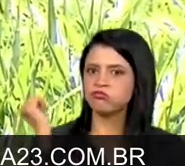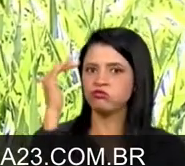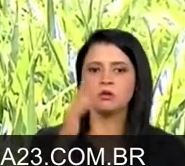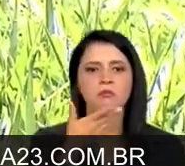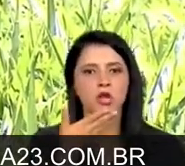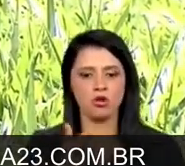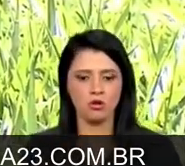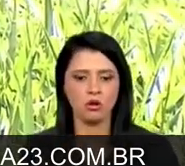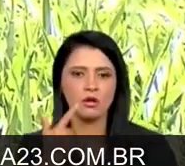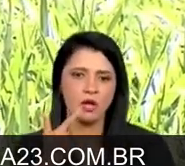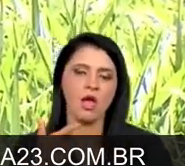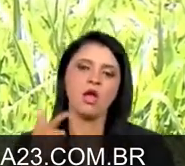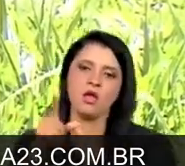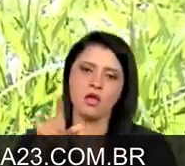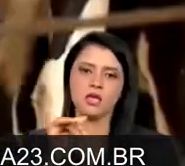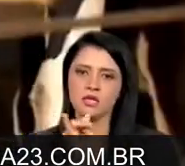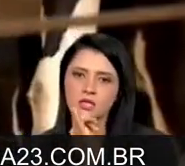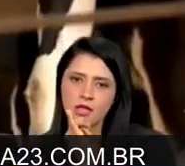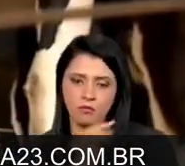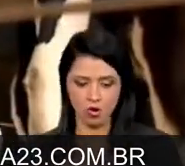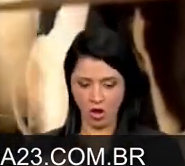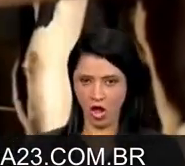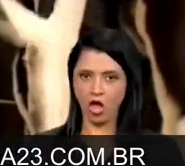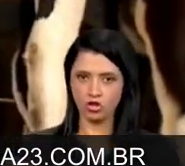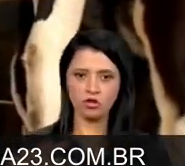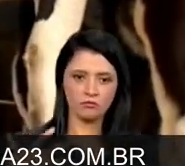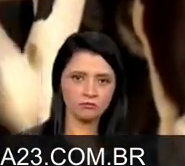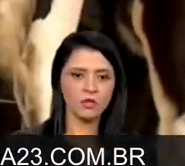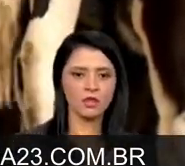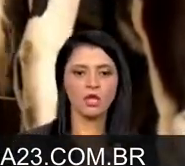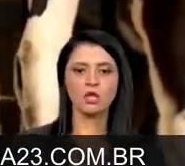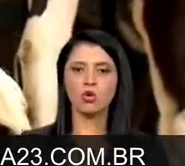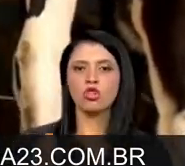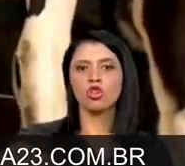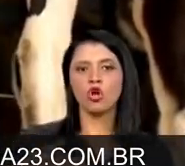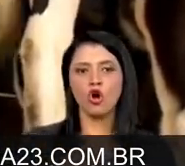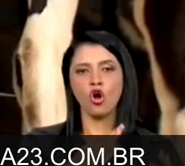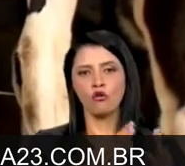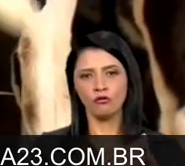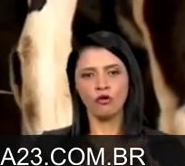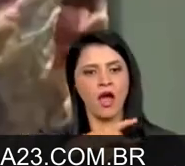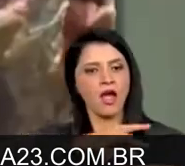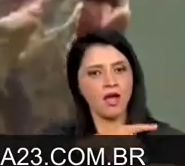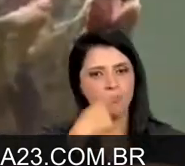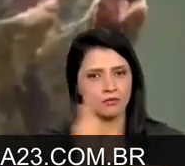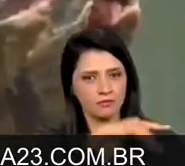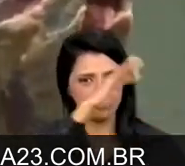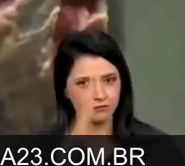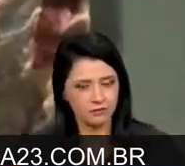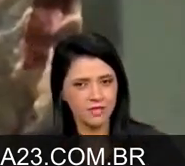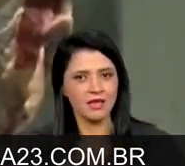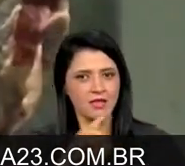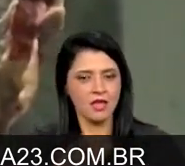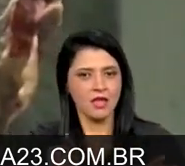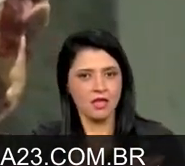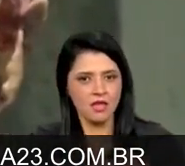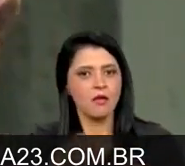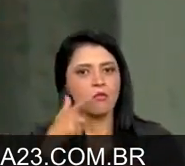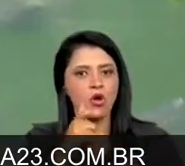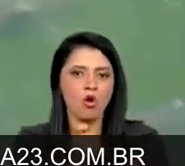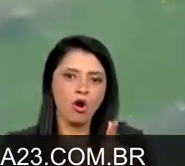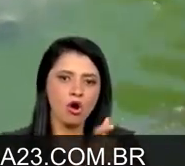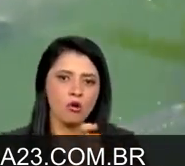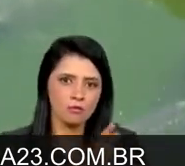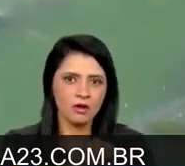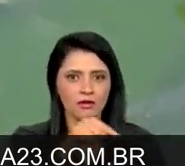exemplo é a habilitação pela China de 38 novos frigoríficos brasileiros, inclusive do interior do país. Além da carne,